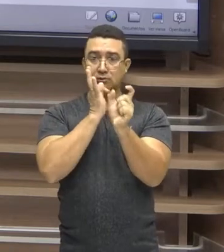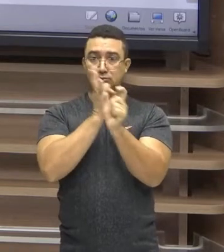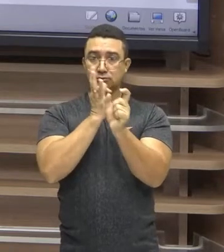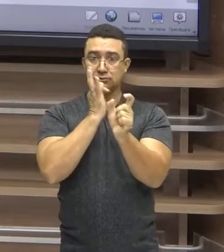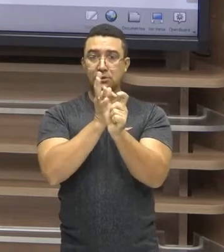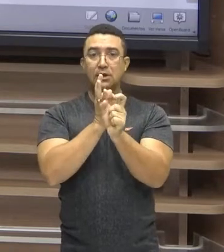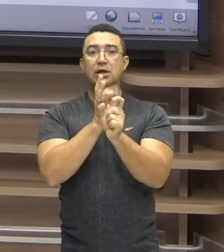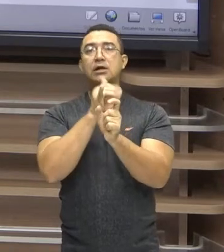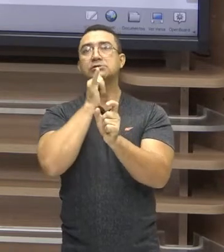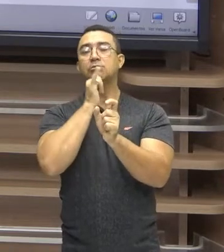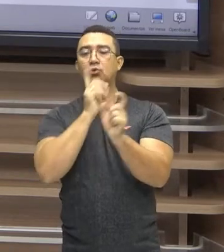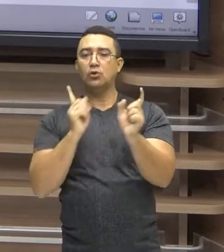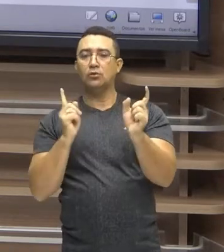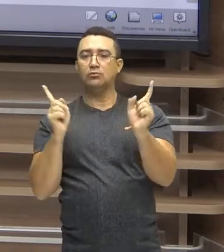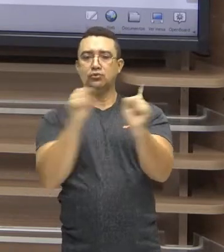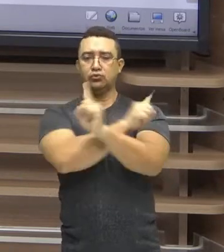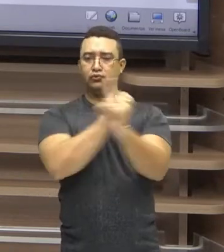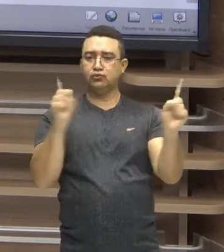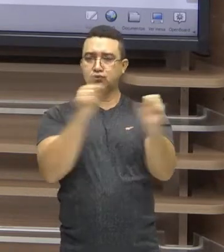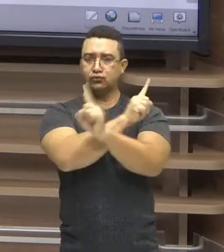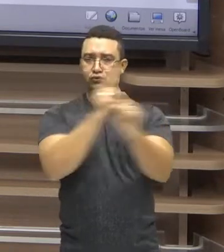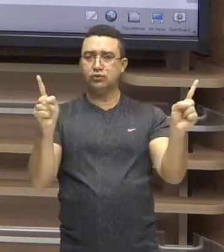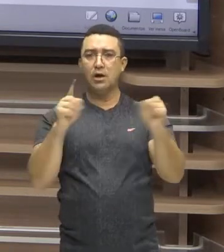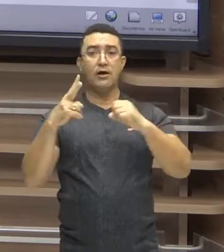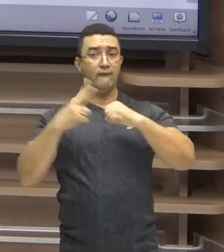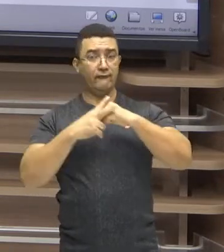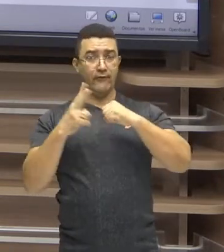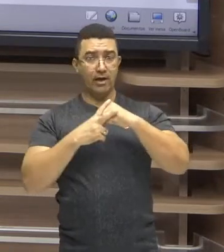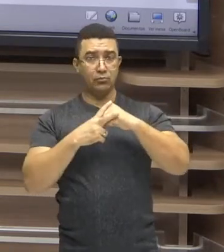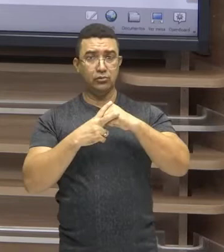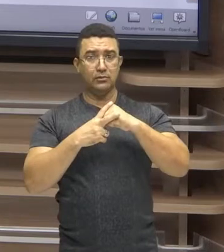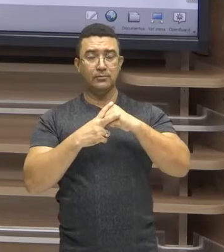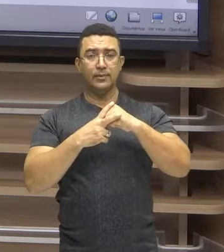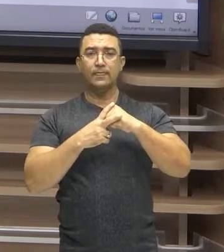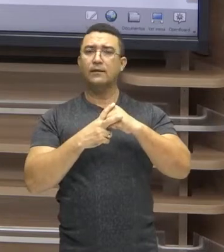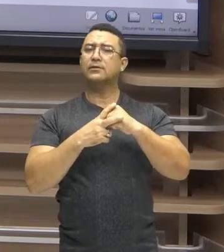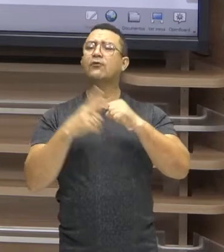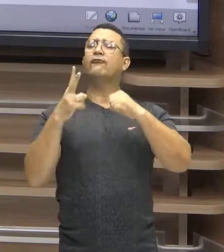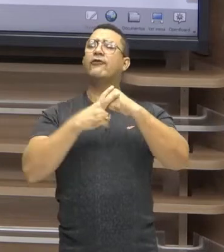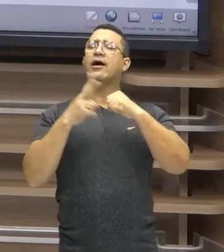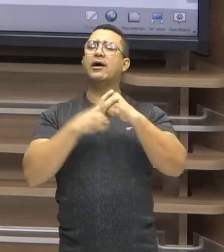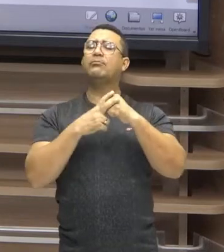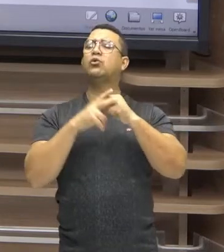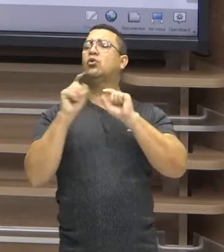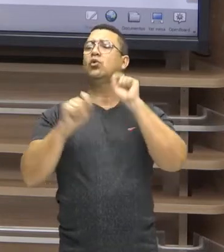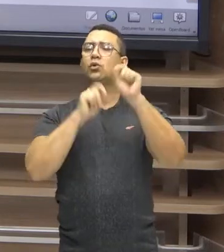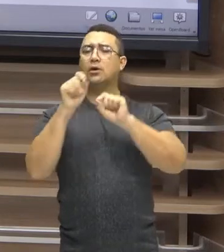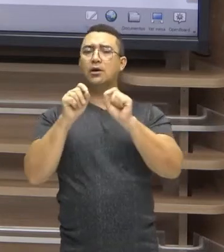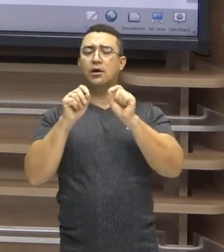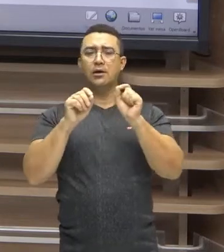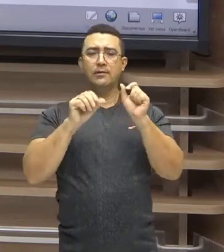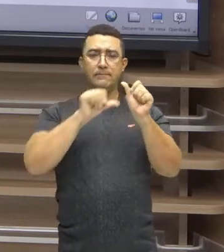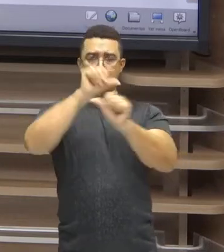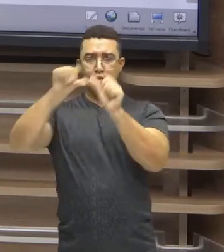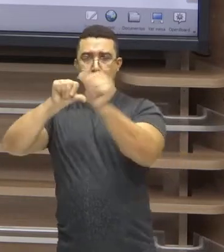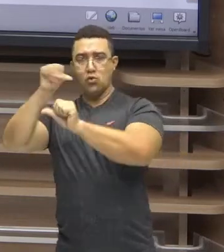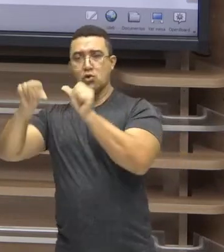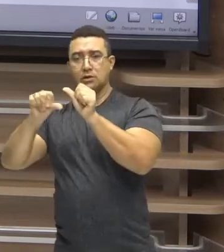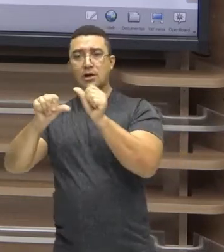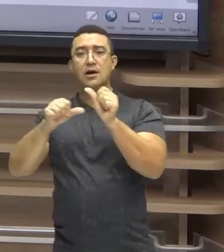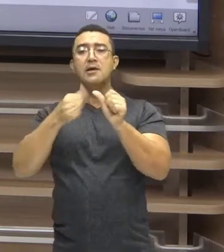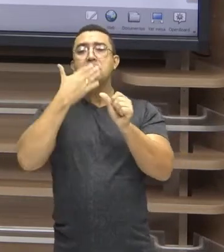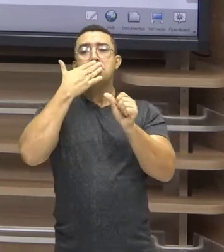sinal de trânsito, você transita de um lado para outro. Então, o verbo transitivo, ele transita para o seu complemento, ele pede